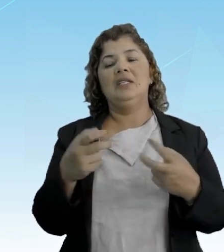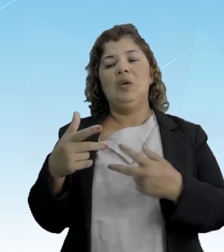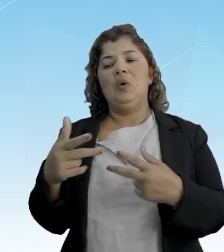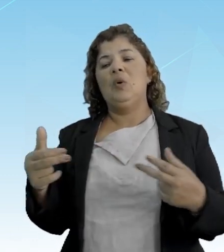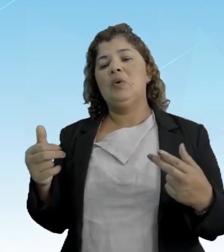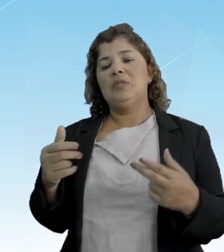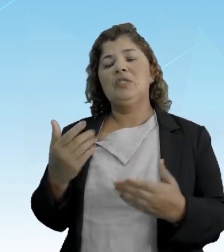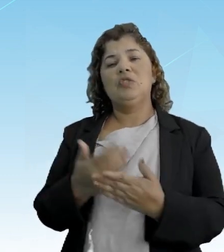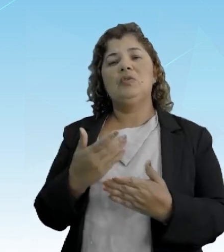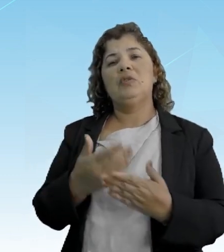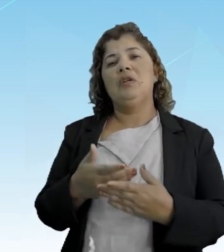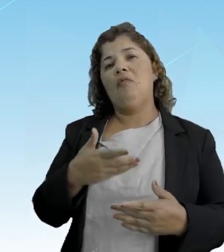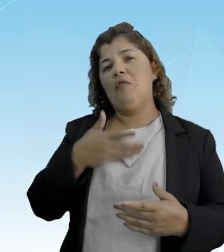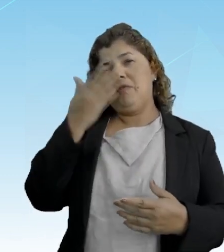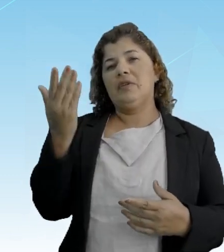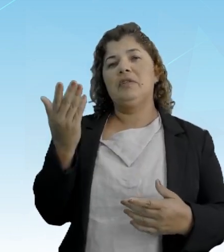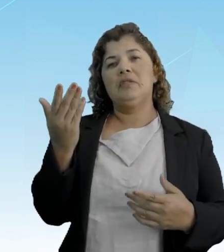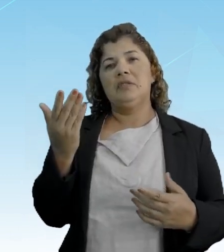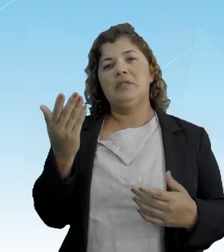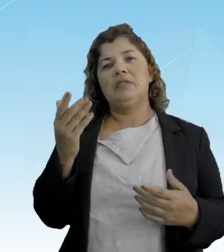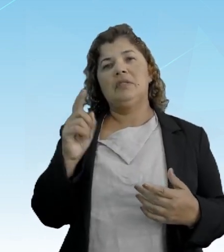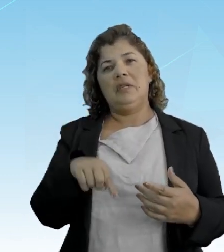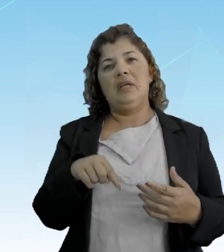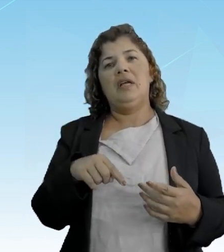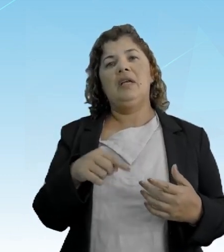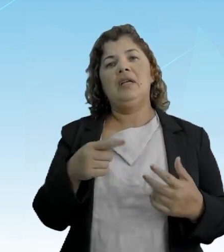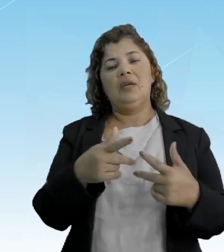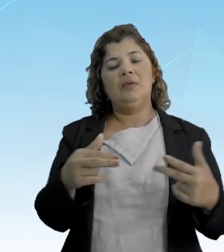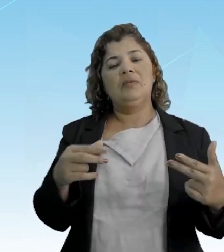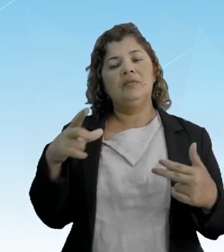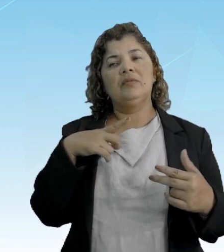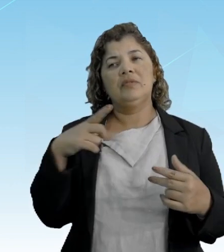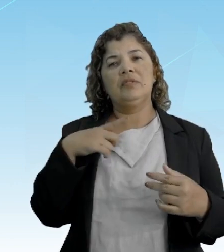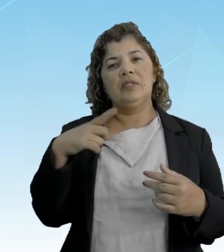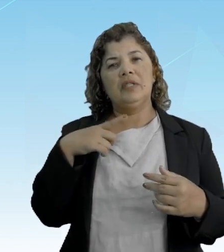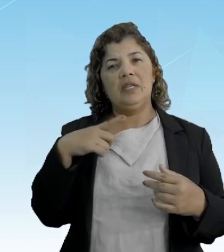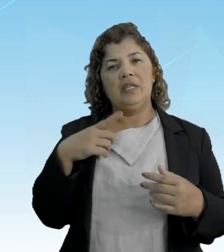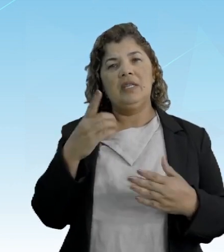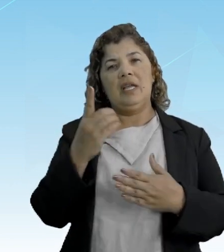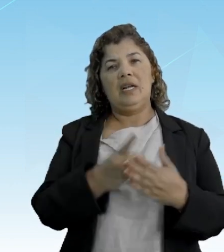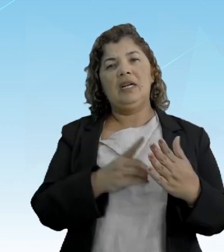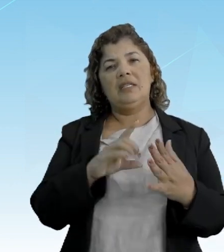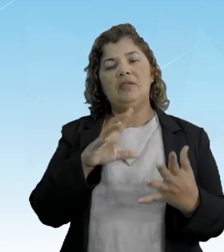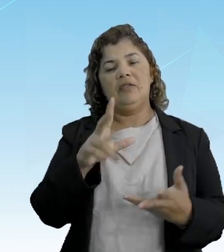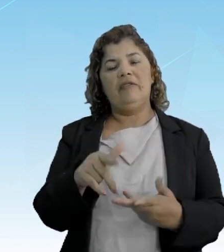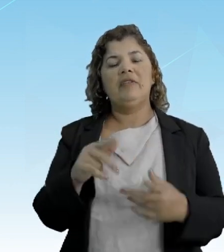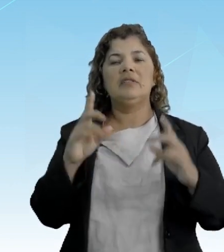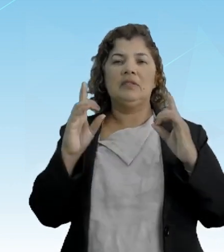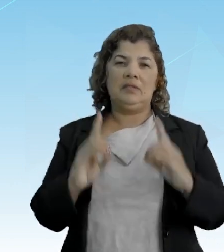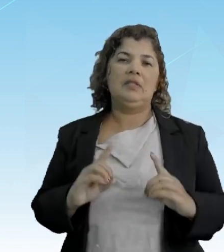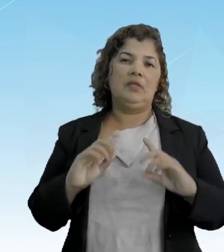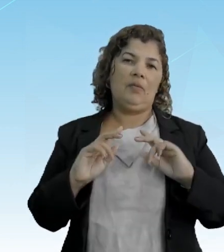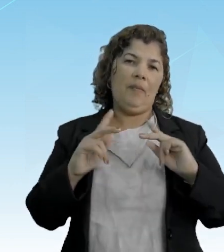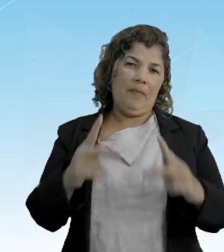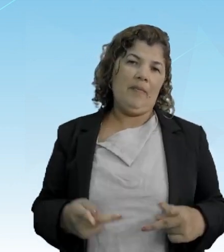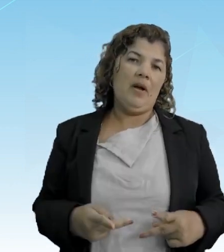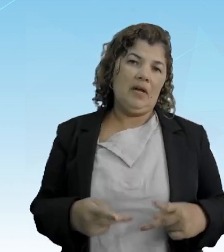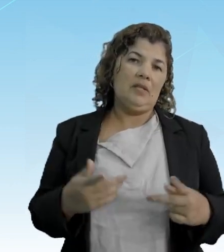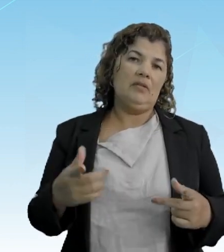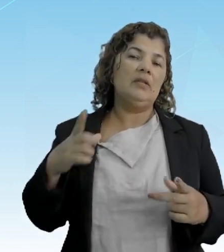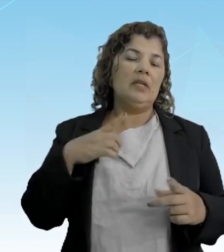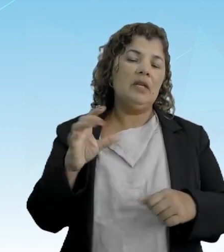dos estudantes, que foram justamente aquelas coisas que estão lá na Declaração Universal dos Direitos Humanos e estão lá